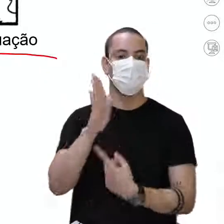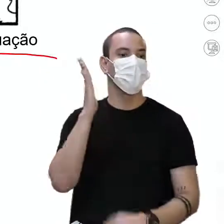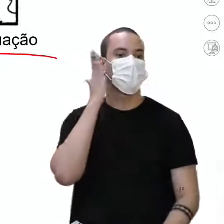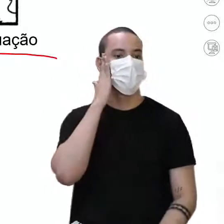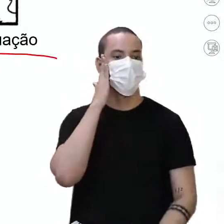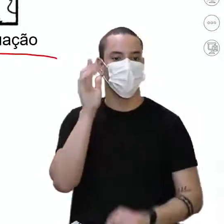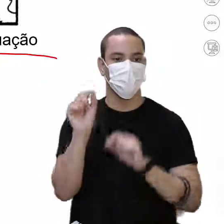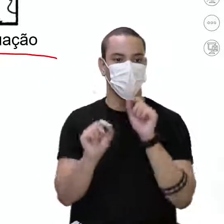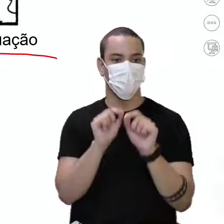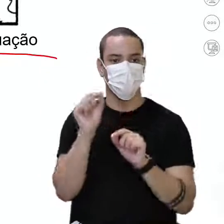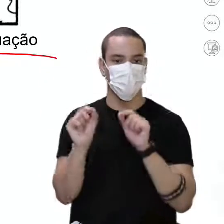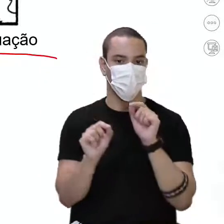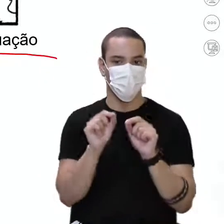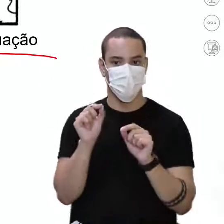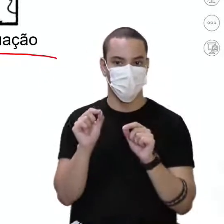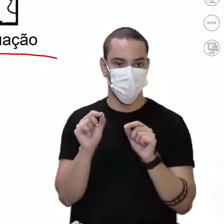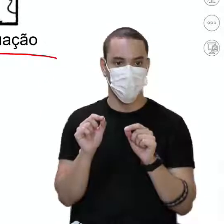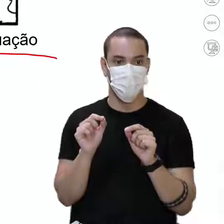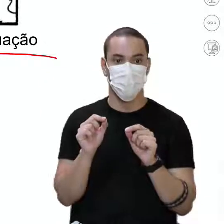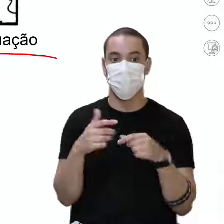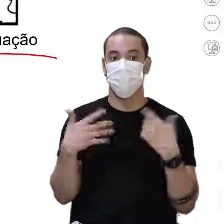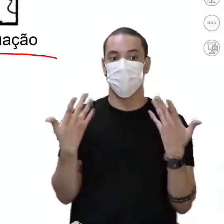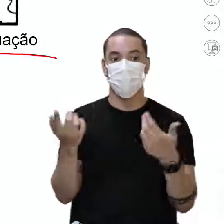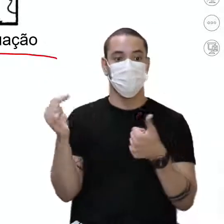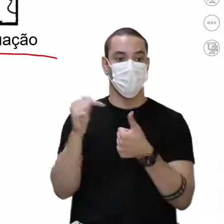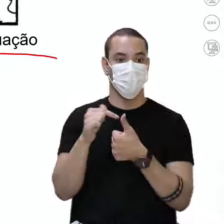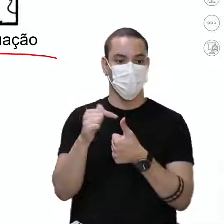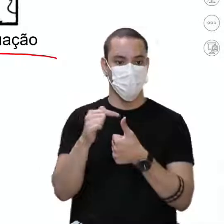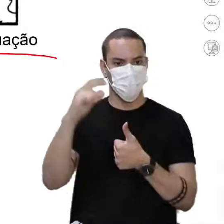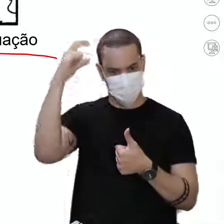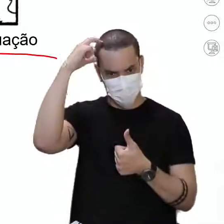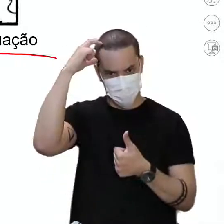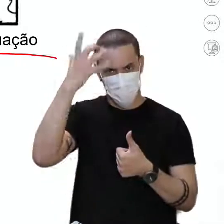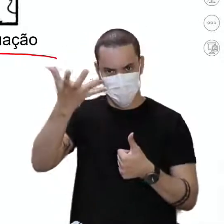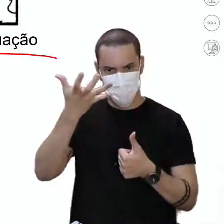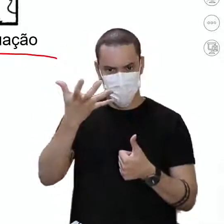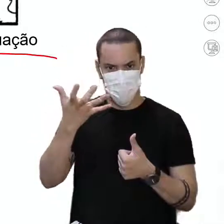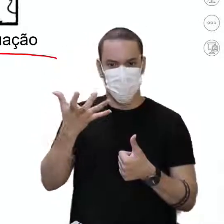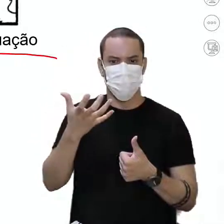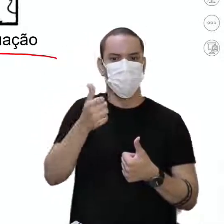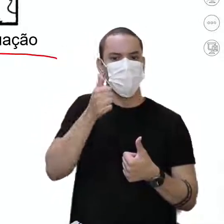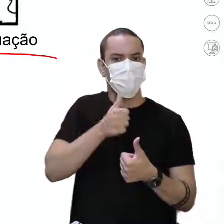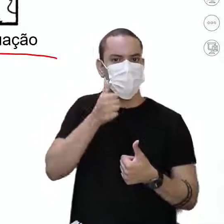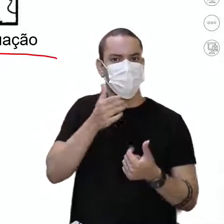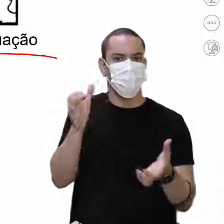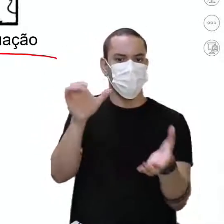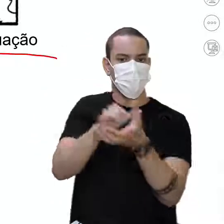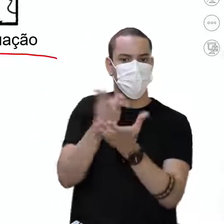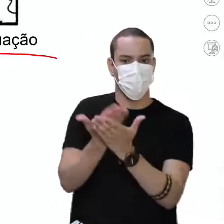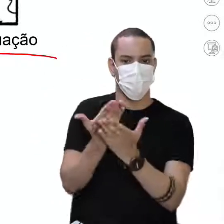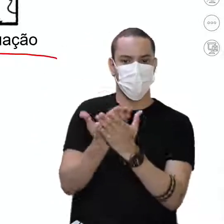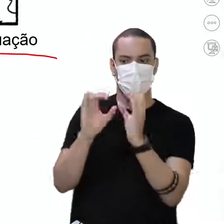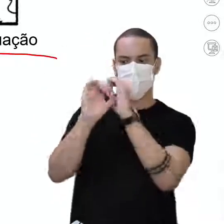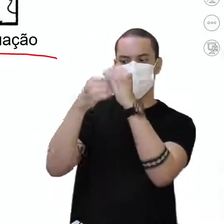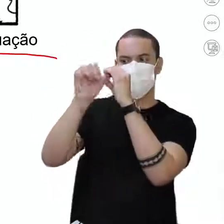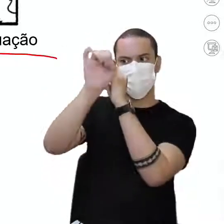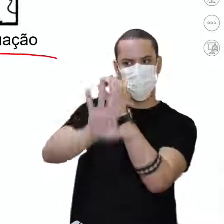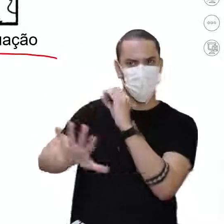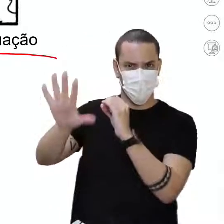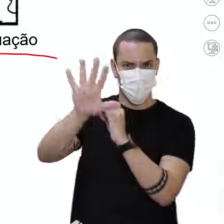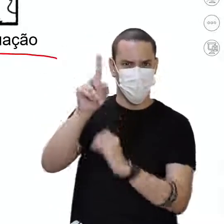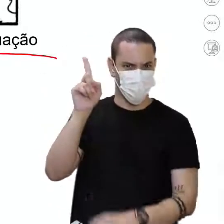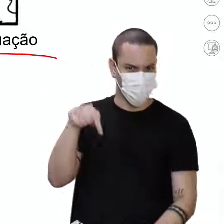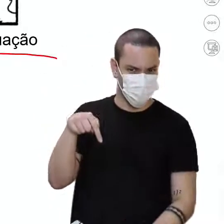saber o seguinte. Na situação apresentada, letra A, o urso queria uma companhia para estudar astronomia? Será